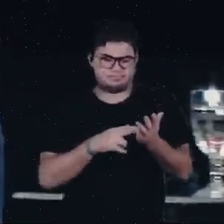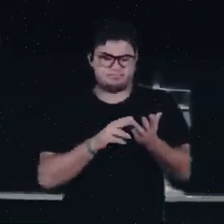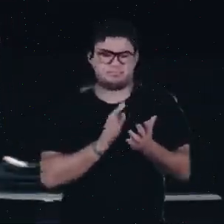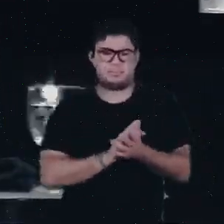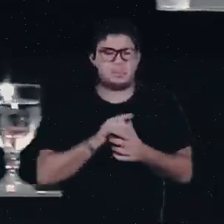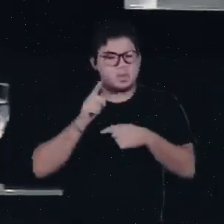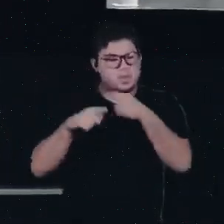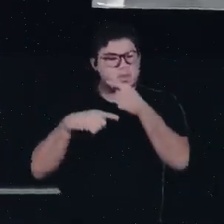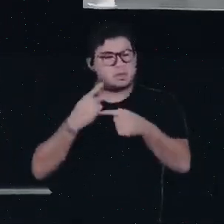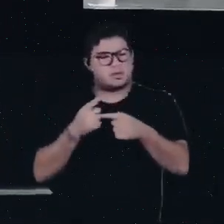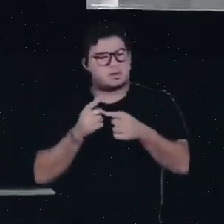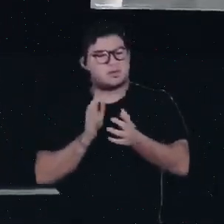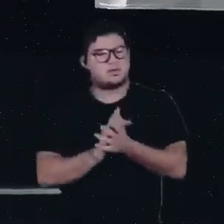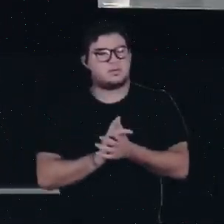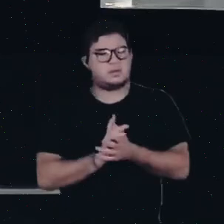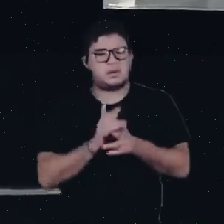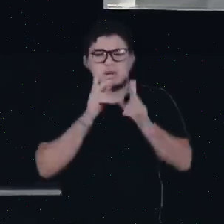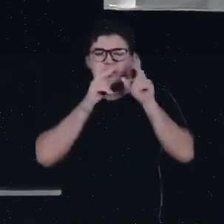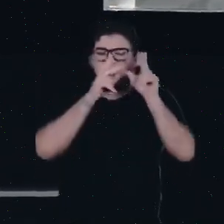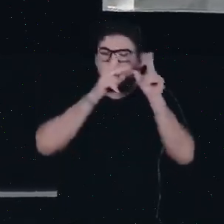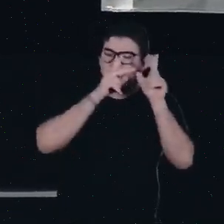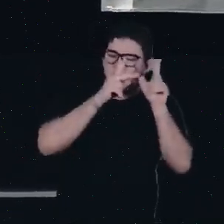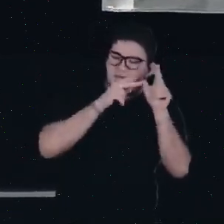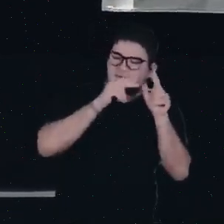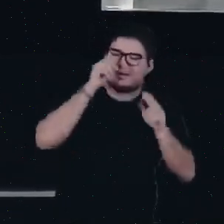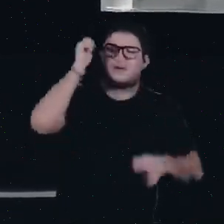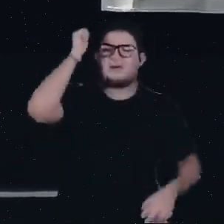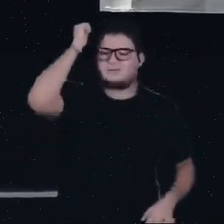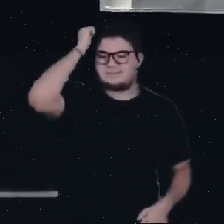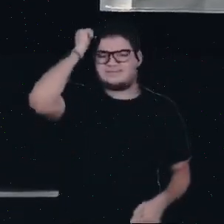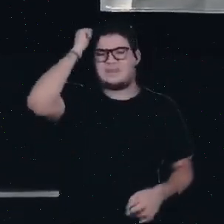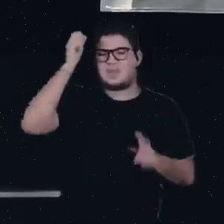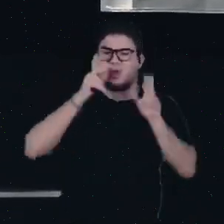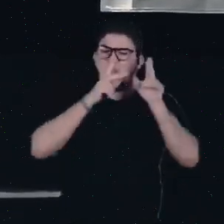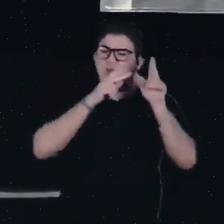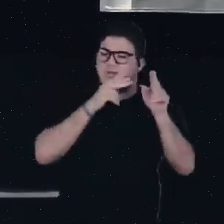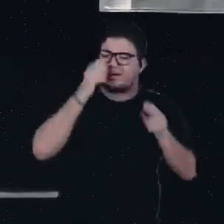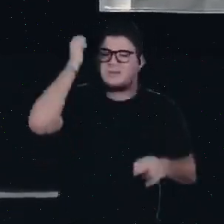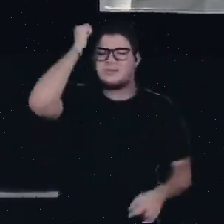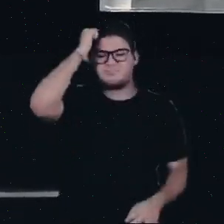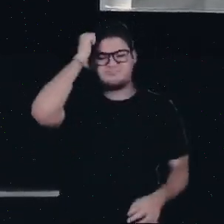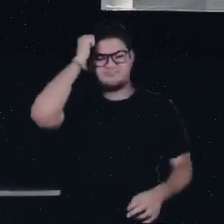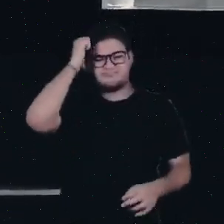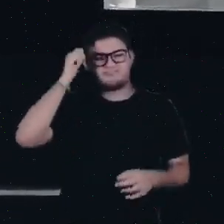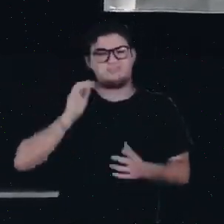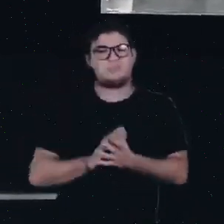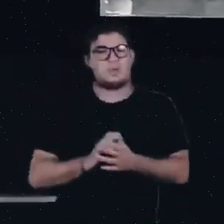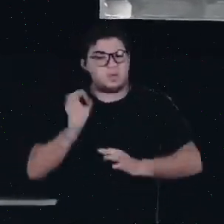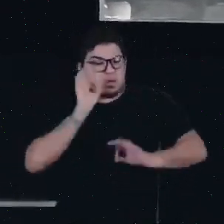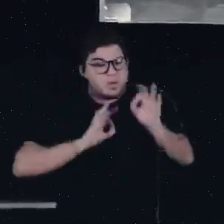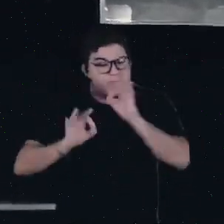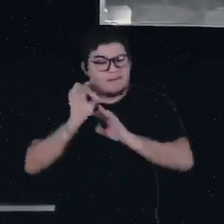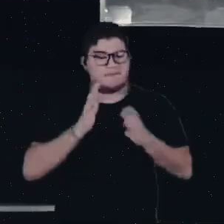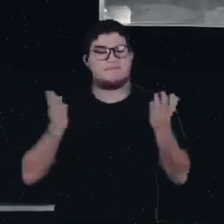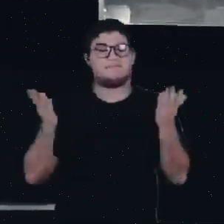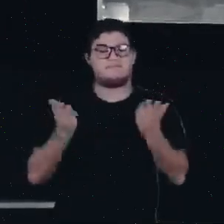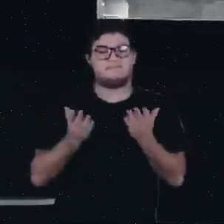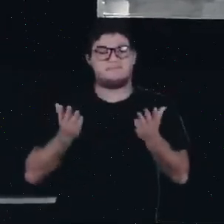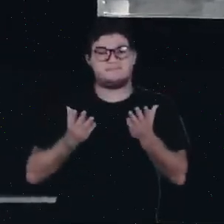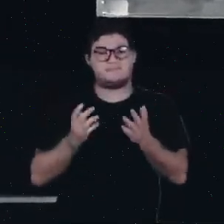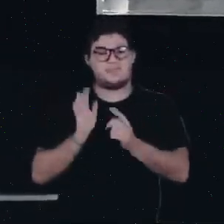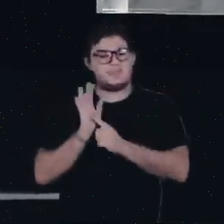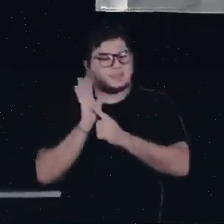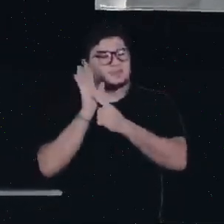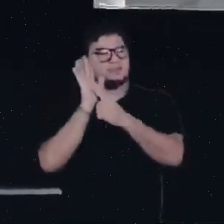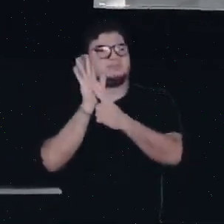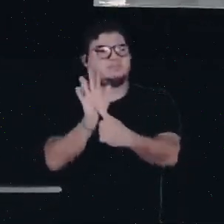Aí depois ele fez assim: vai dormir, vai, Adão, dorme. Vai dormir, vai. Porque se prepara, porque agora eu vou